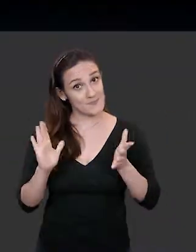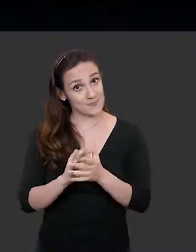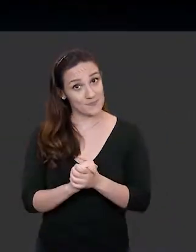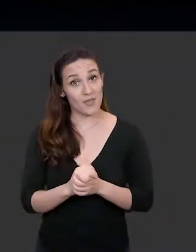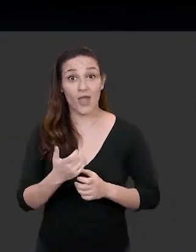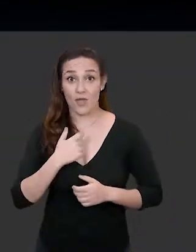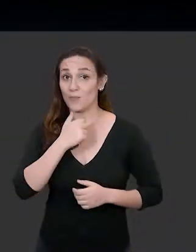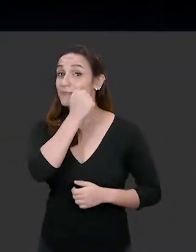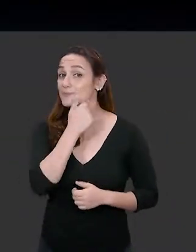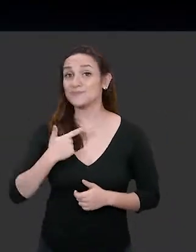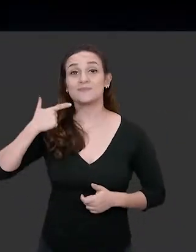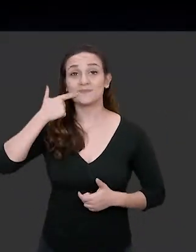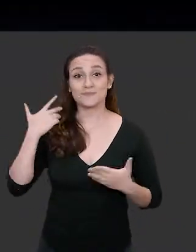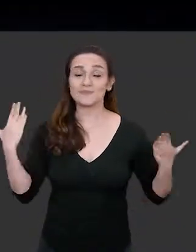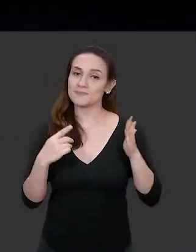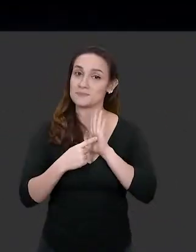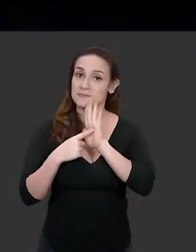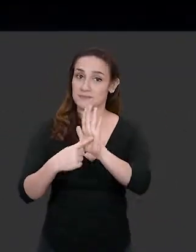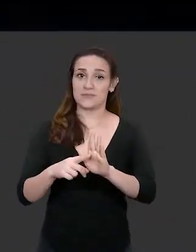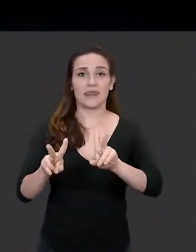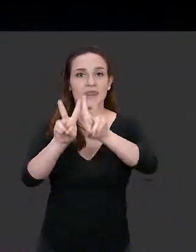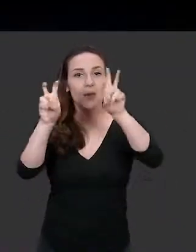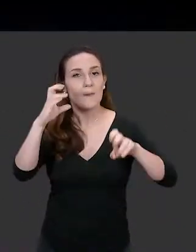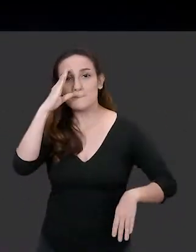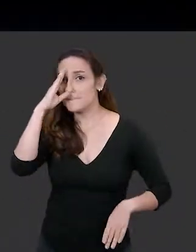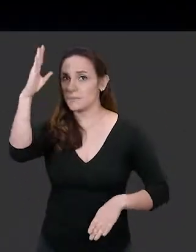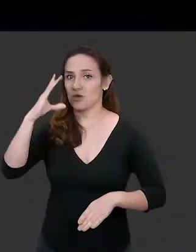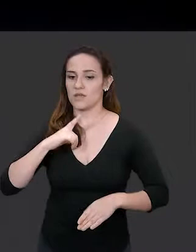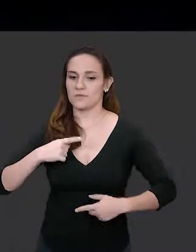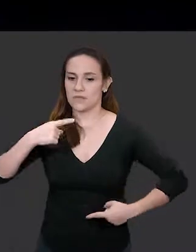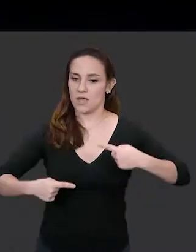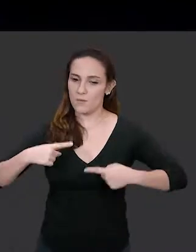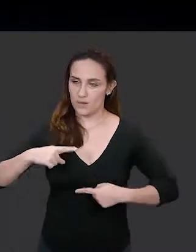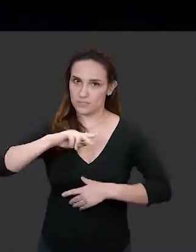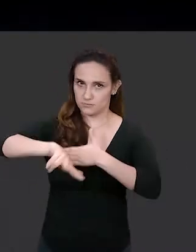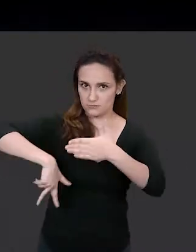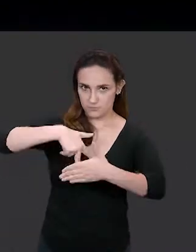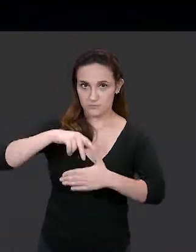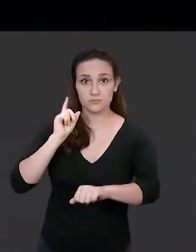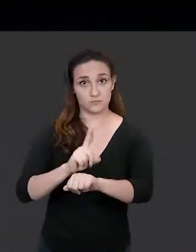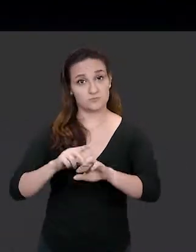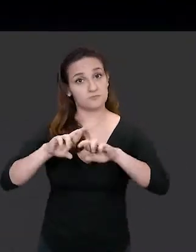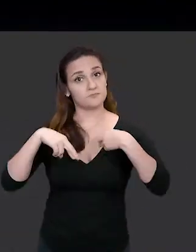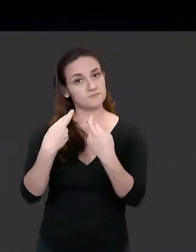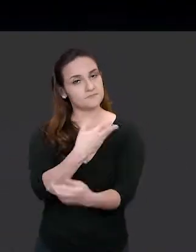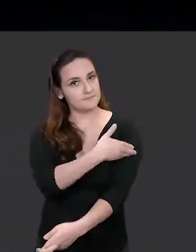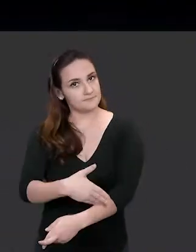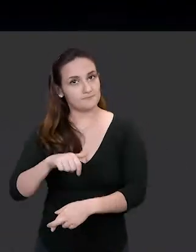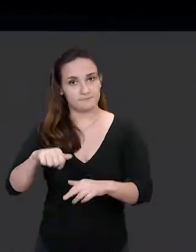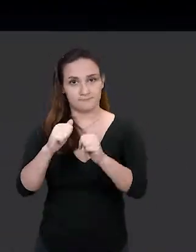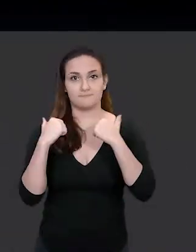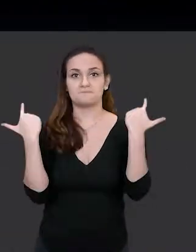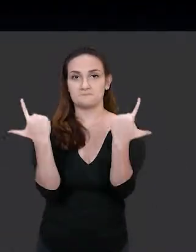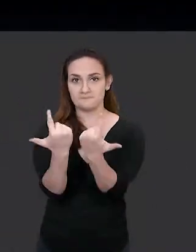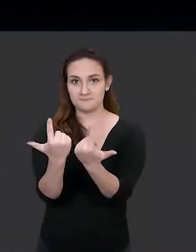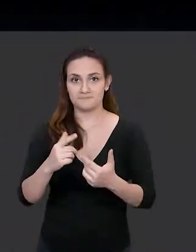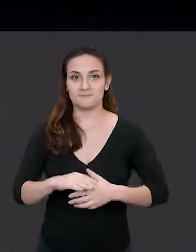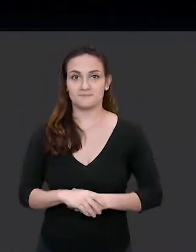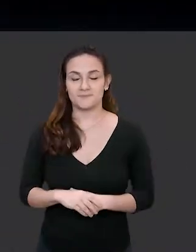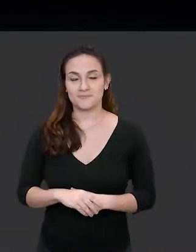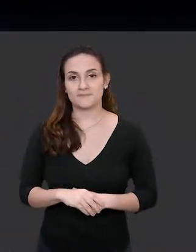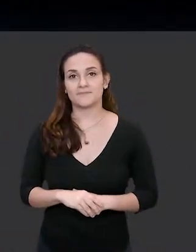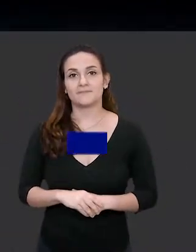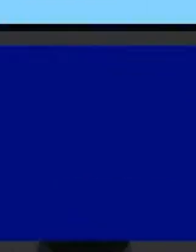Olá, eu sou Ana Paula Gimenez e apresento os principais assuntos debatidos na tribuna durante as sessões plenárias da